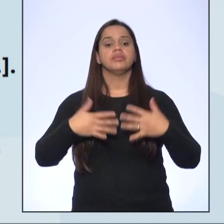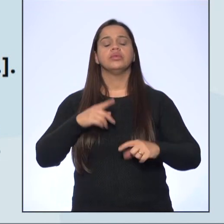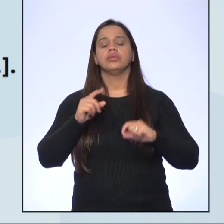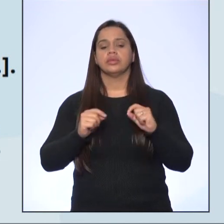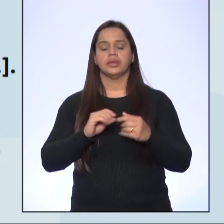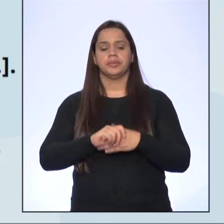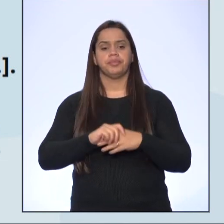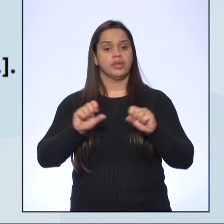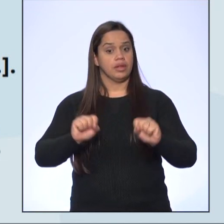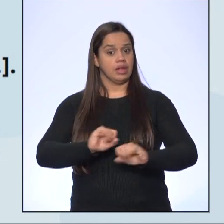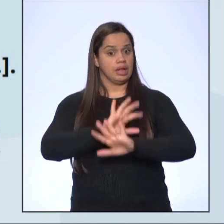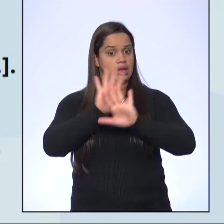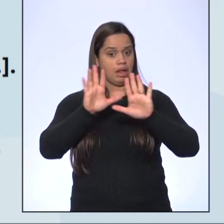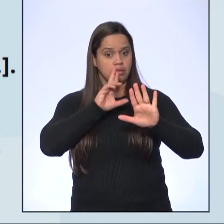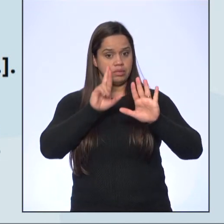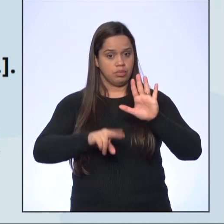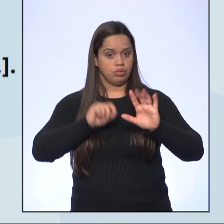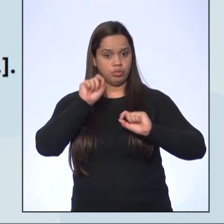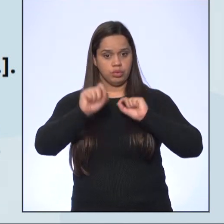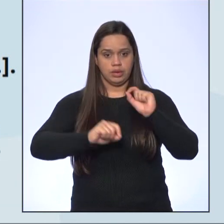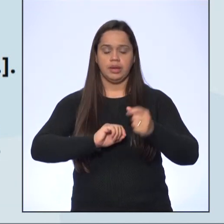né,